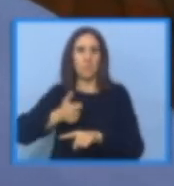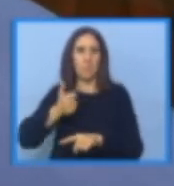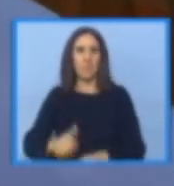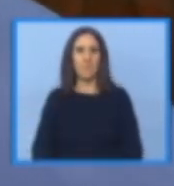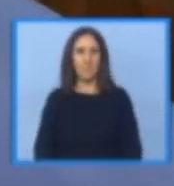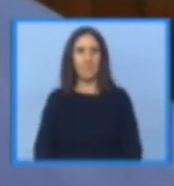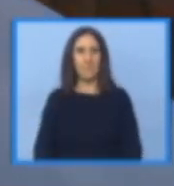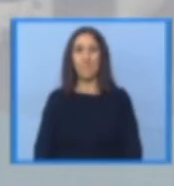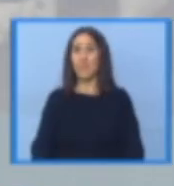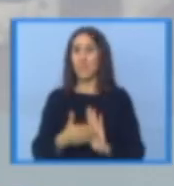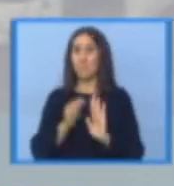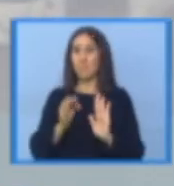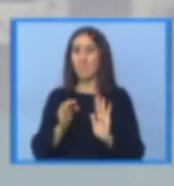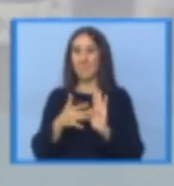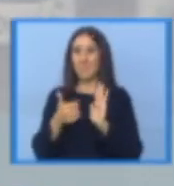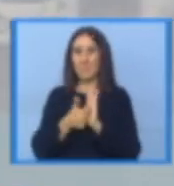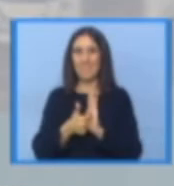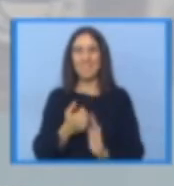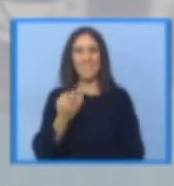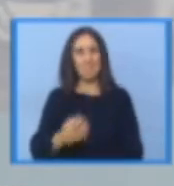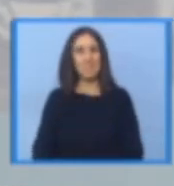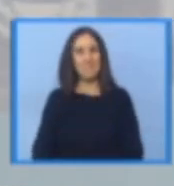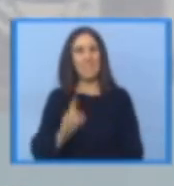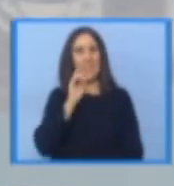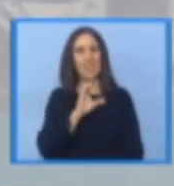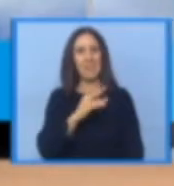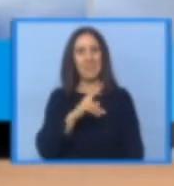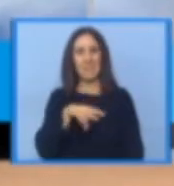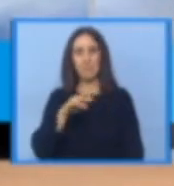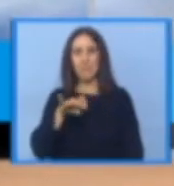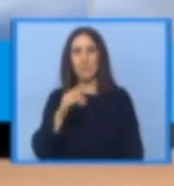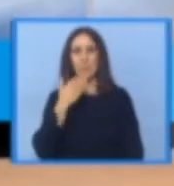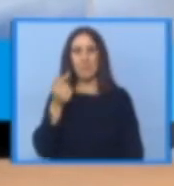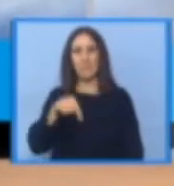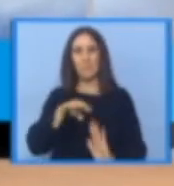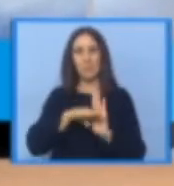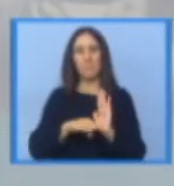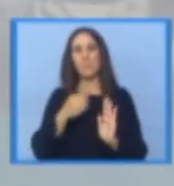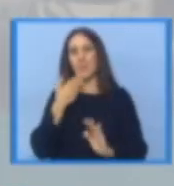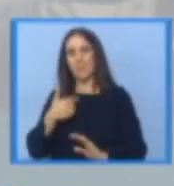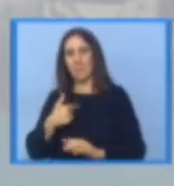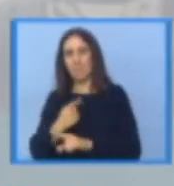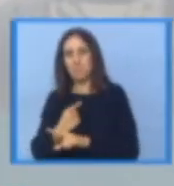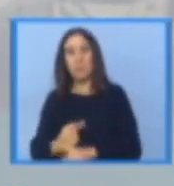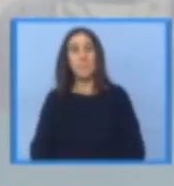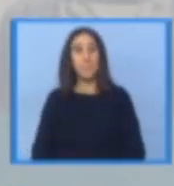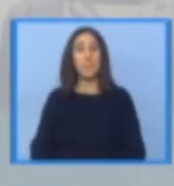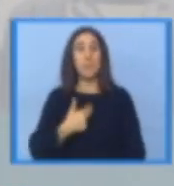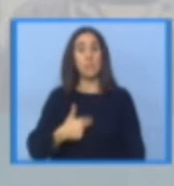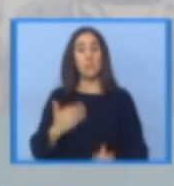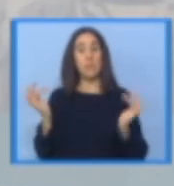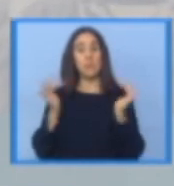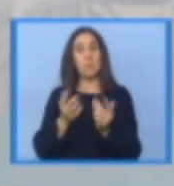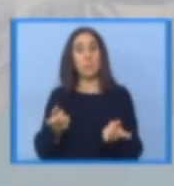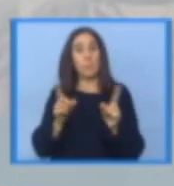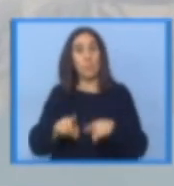esse é um verdadeiro testemunho de Evangelho. Exatamente. Catarina Nunes, muito obrigado por ter estado aqui no também. programa Eclésia. Os cristãos que começam a regressar a algumas